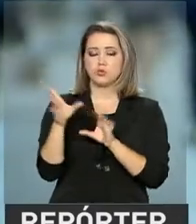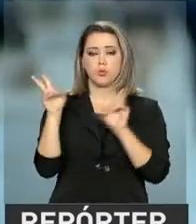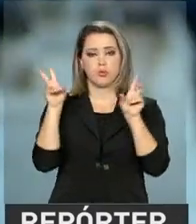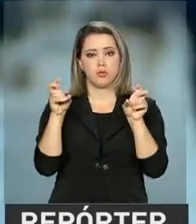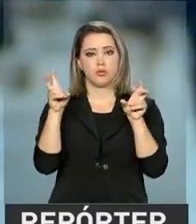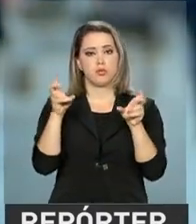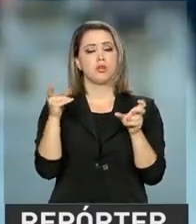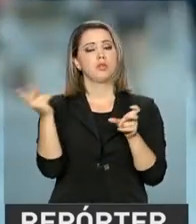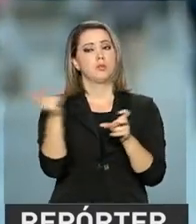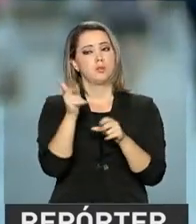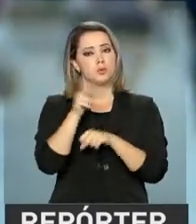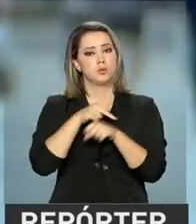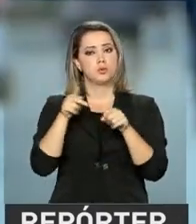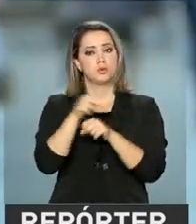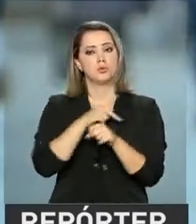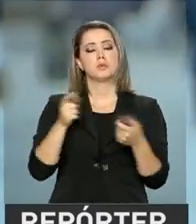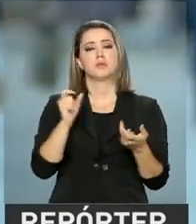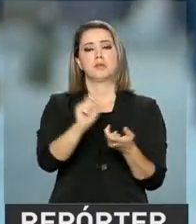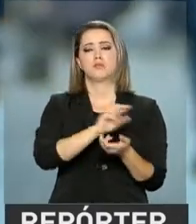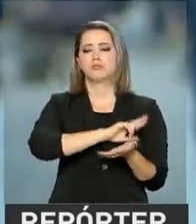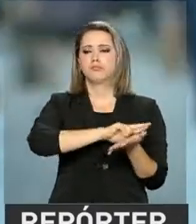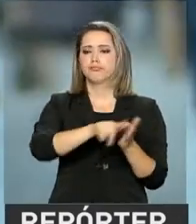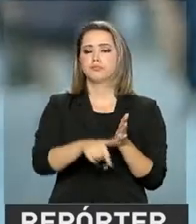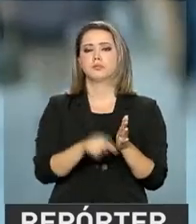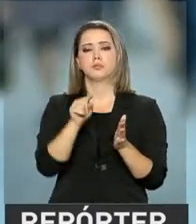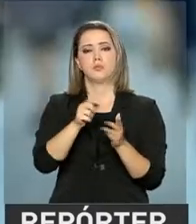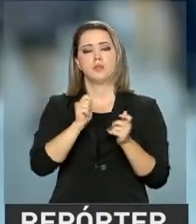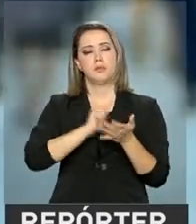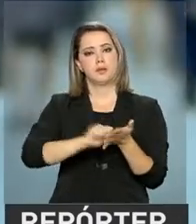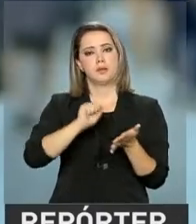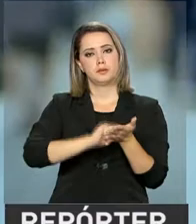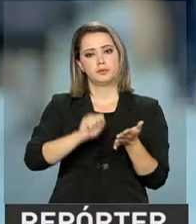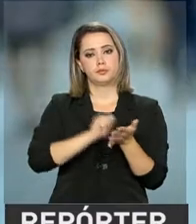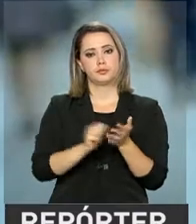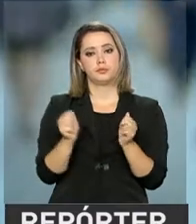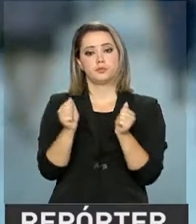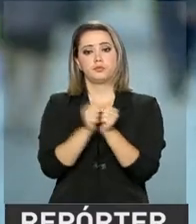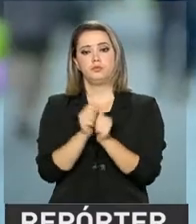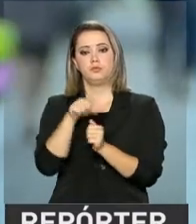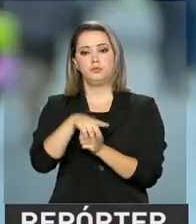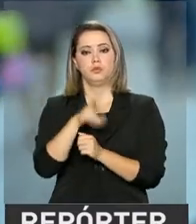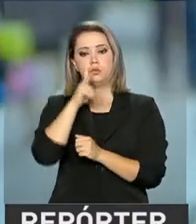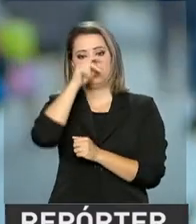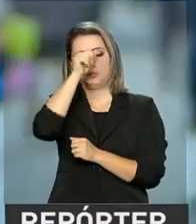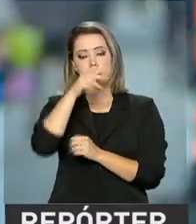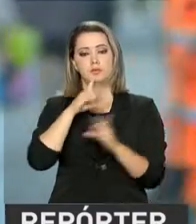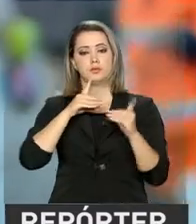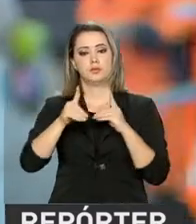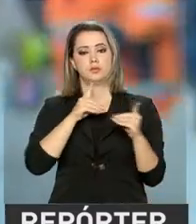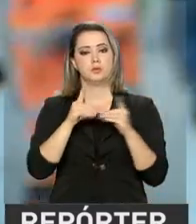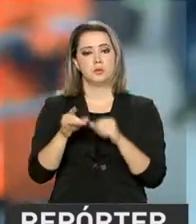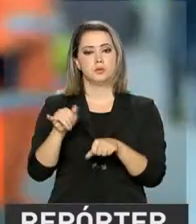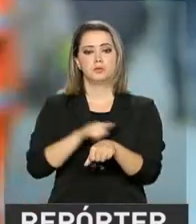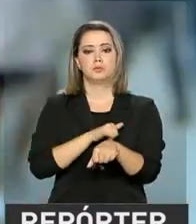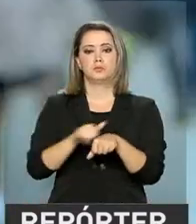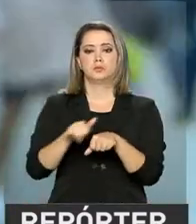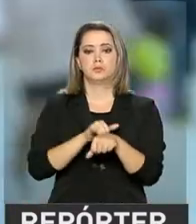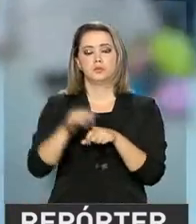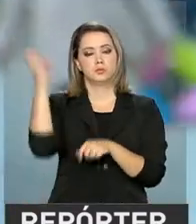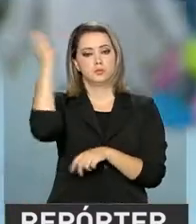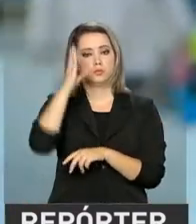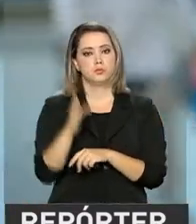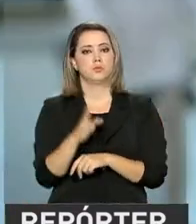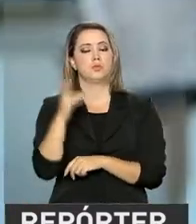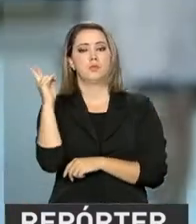e multilaterais também assinaram uma declaração conjunta para fortalecer o diálogo estratégico entre brasil e rússia